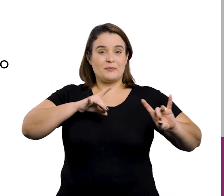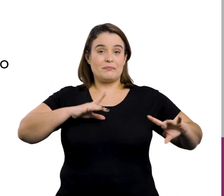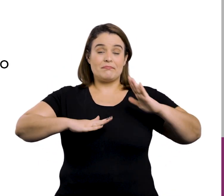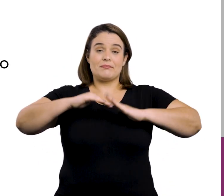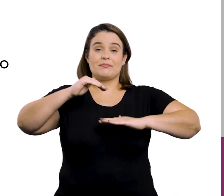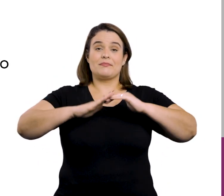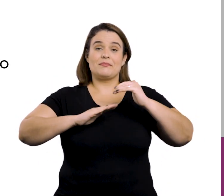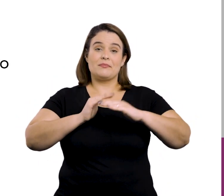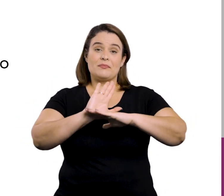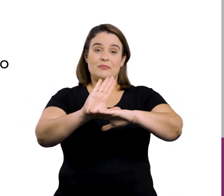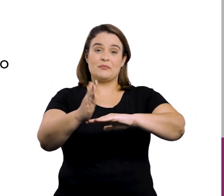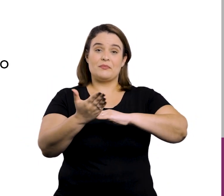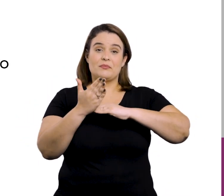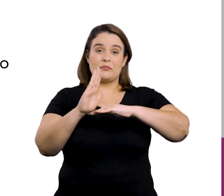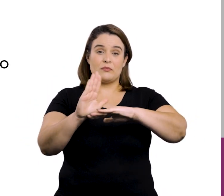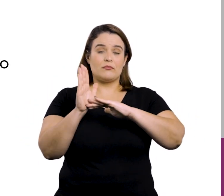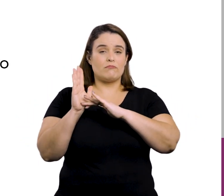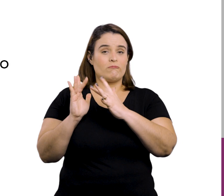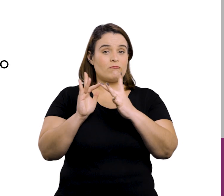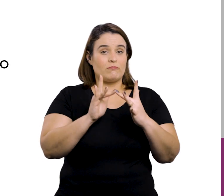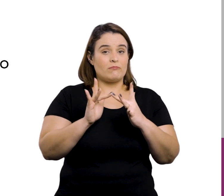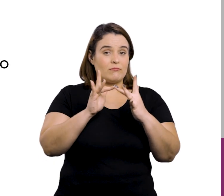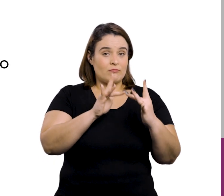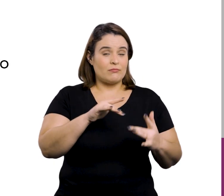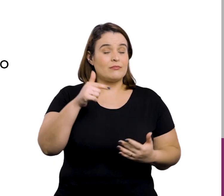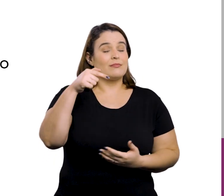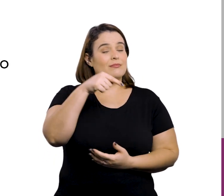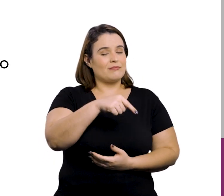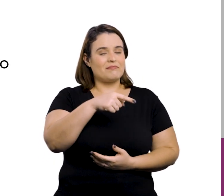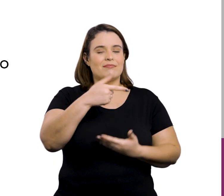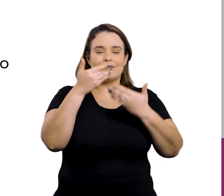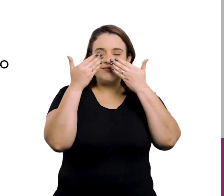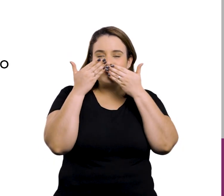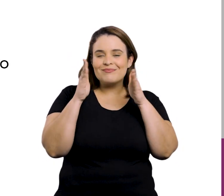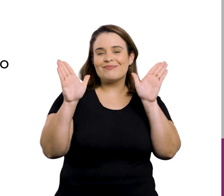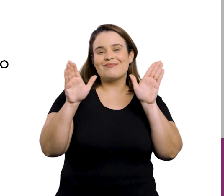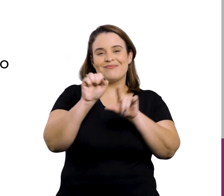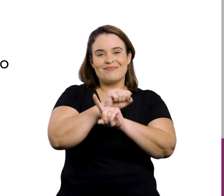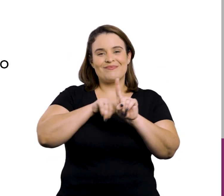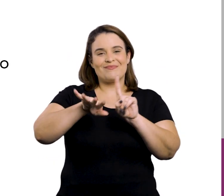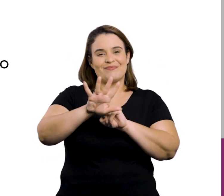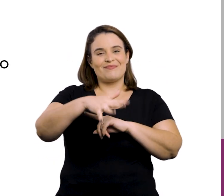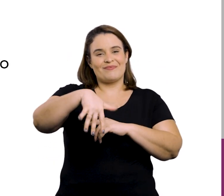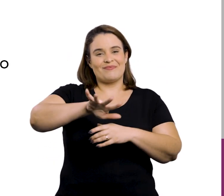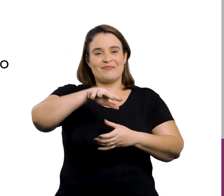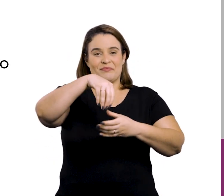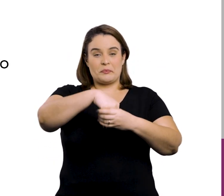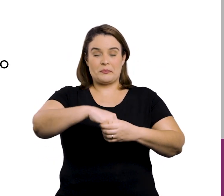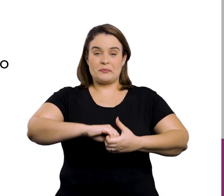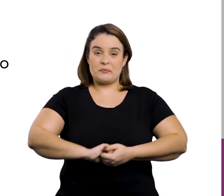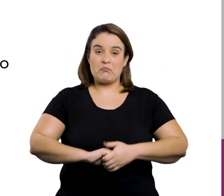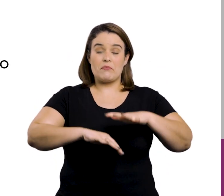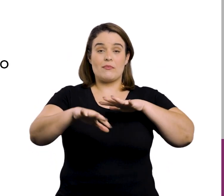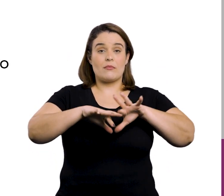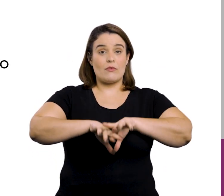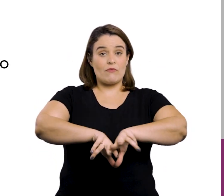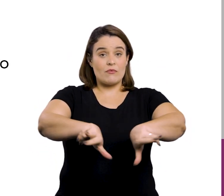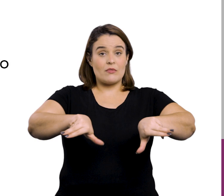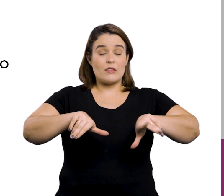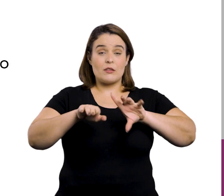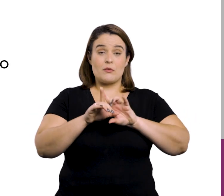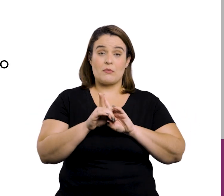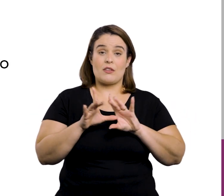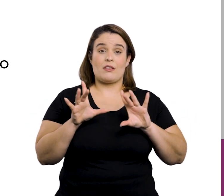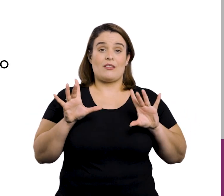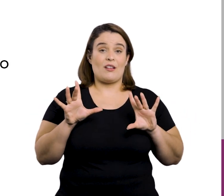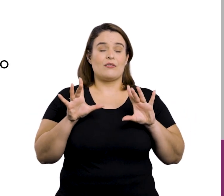de colaboração e interatividade são cada vez mais evidenciadas na sociedade. Diversos movimentos pela liberdade